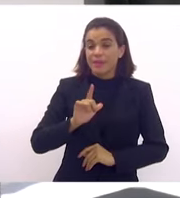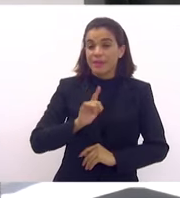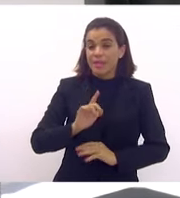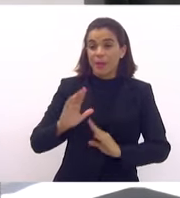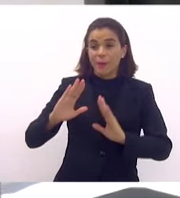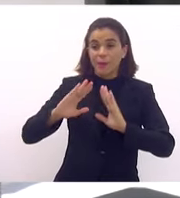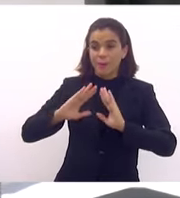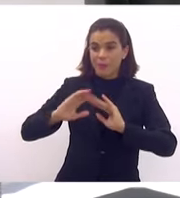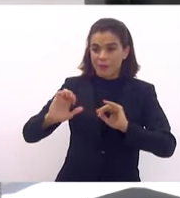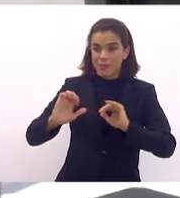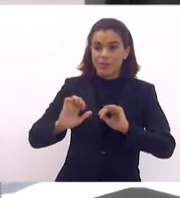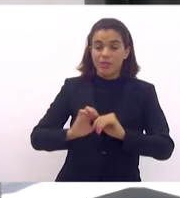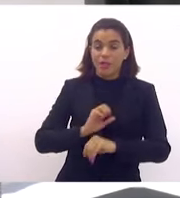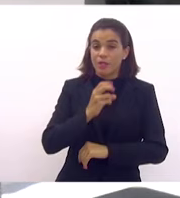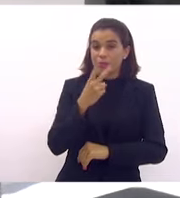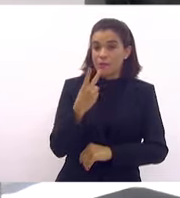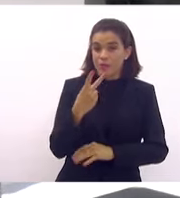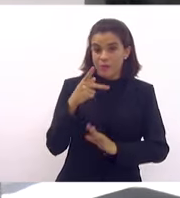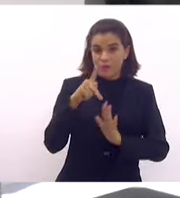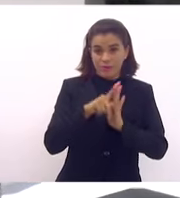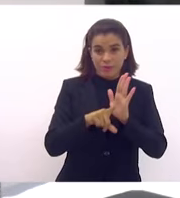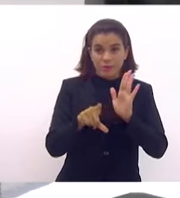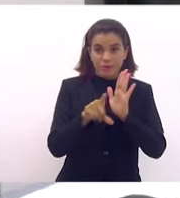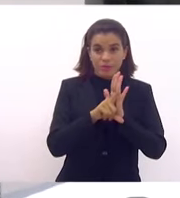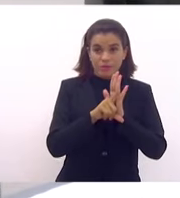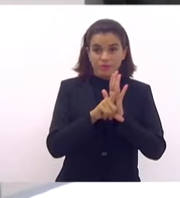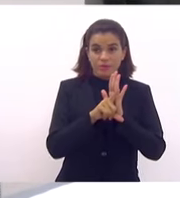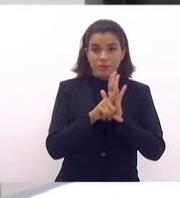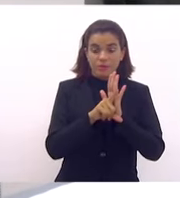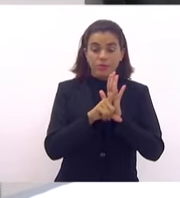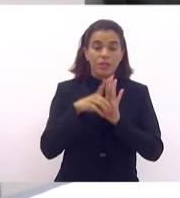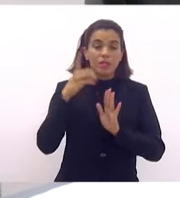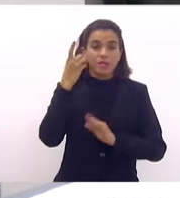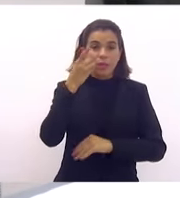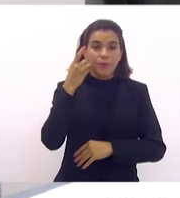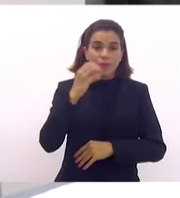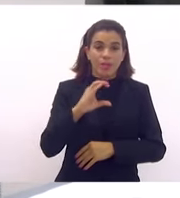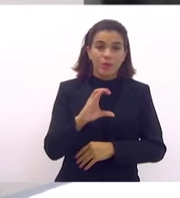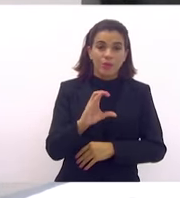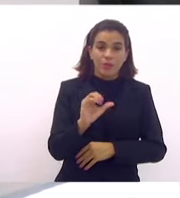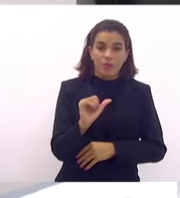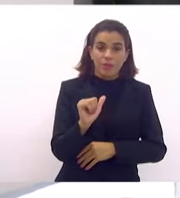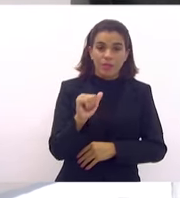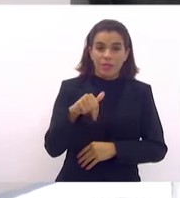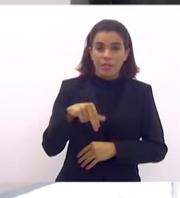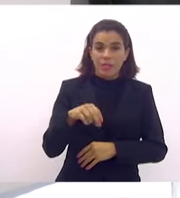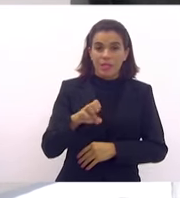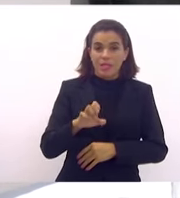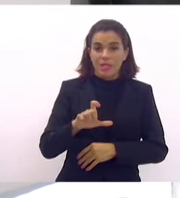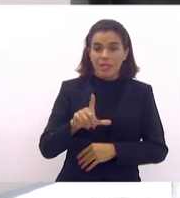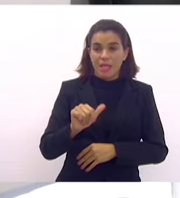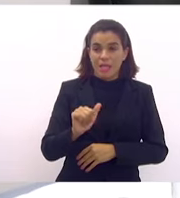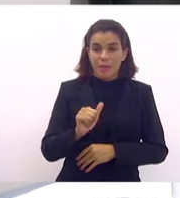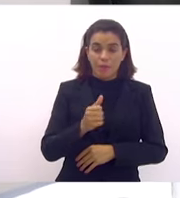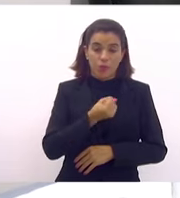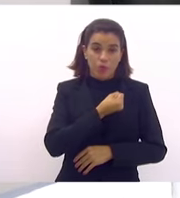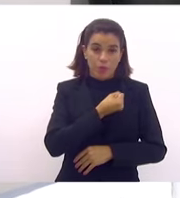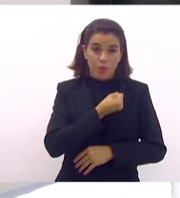em relação a dois PLs da pedido do deputado Canela. É o PL